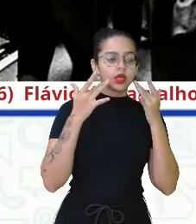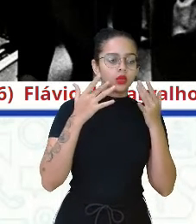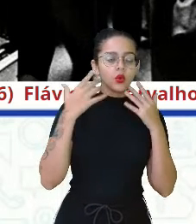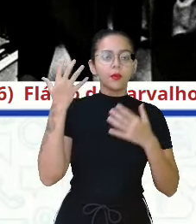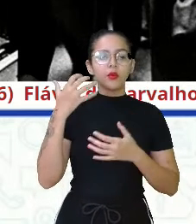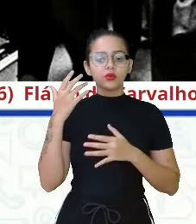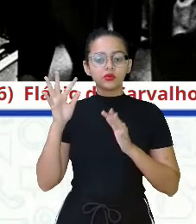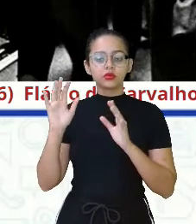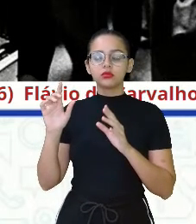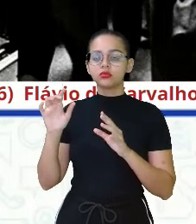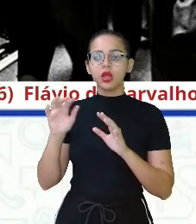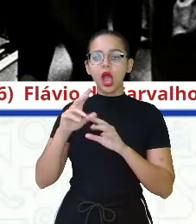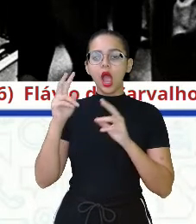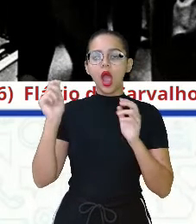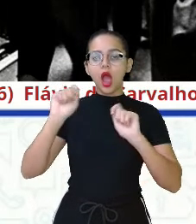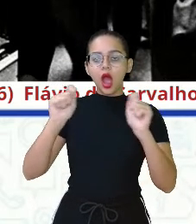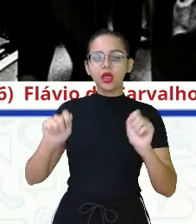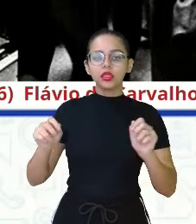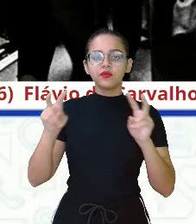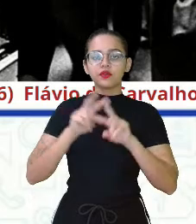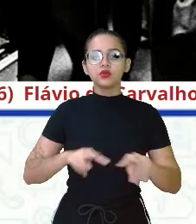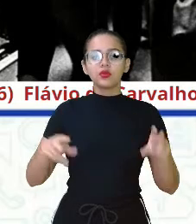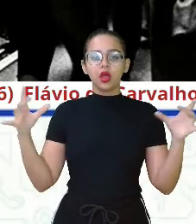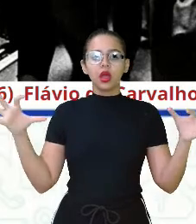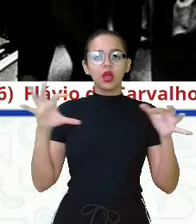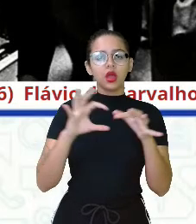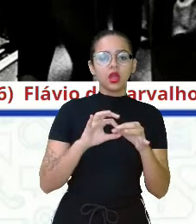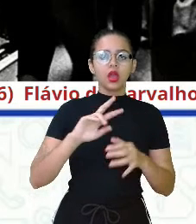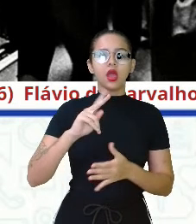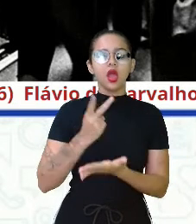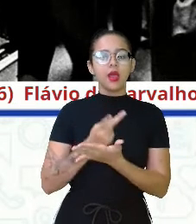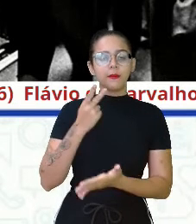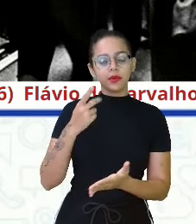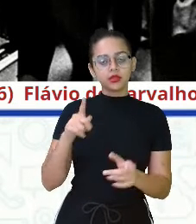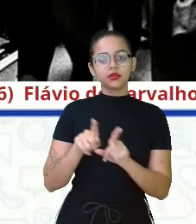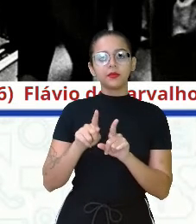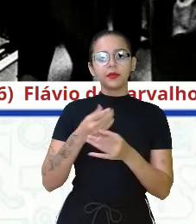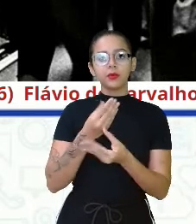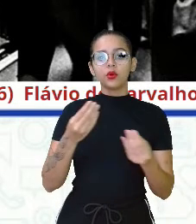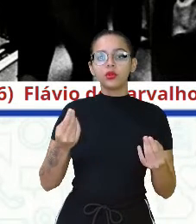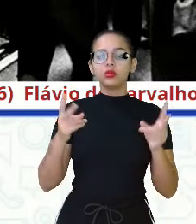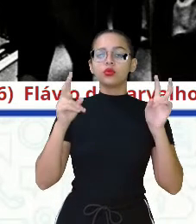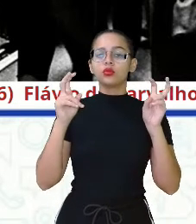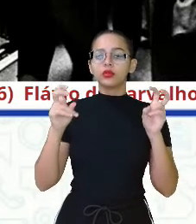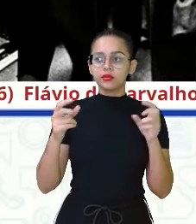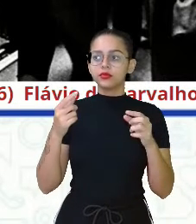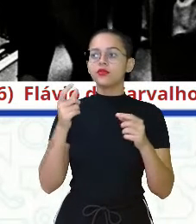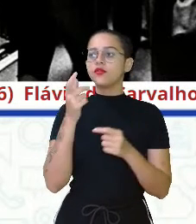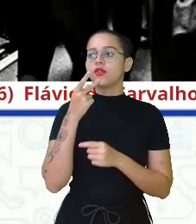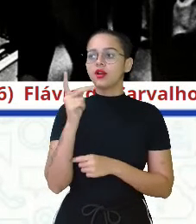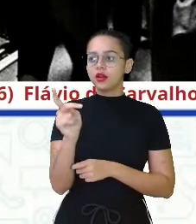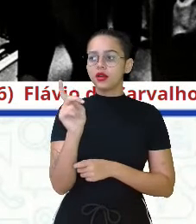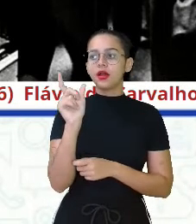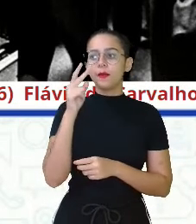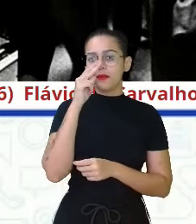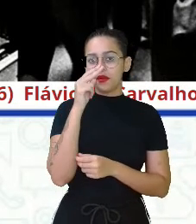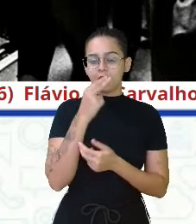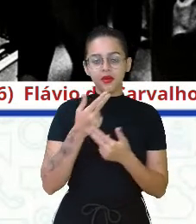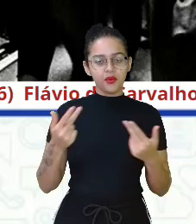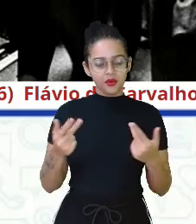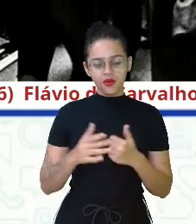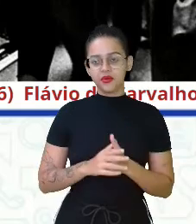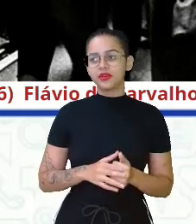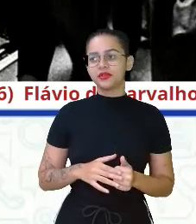música e artes visuais. Está relacionada também ao happening e muitas vezes os termos são descritos como sendo a mesma